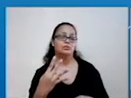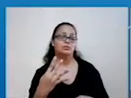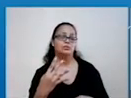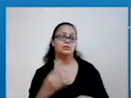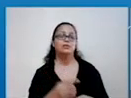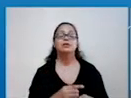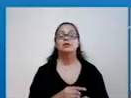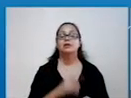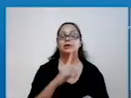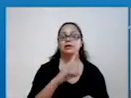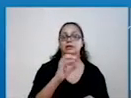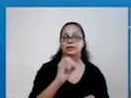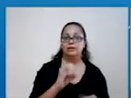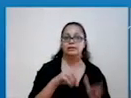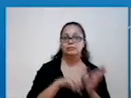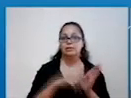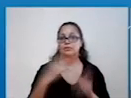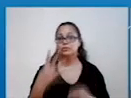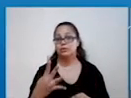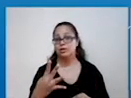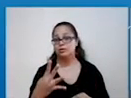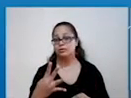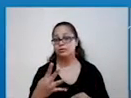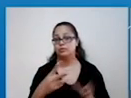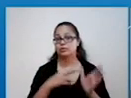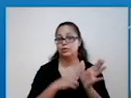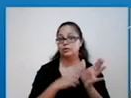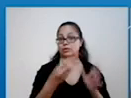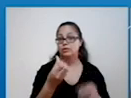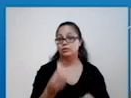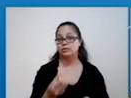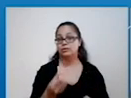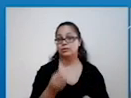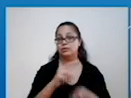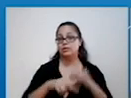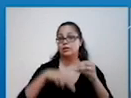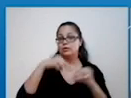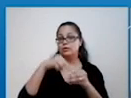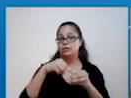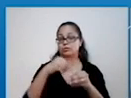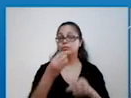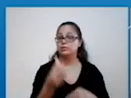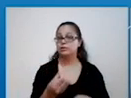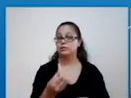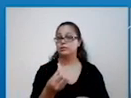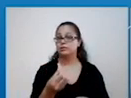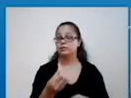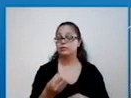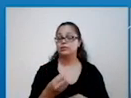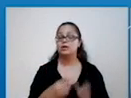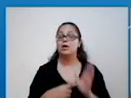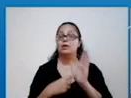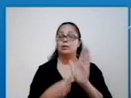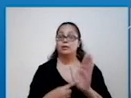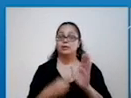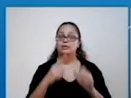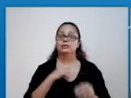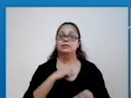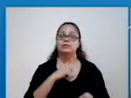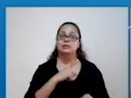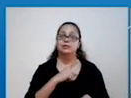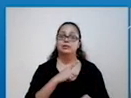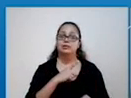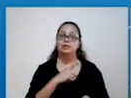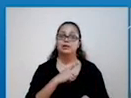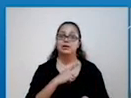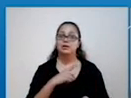número atômico, seria 10 menos 4, que é igual ao número de nêutrons, que é igual a 6. Mostrando que eles têm os mesmos números